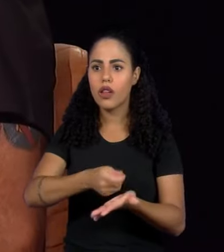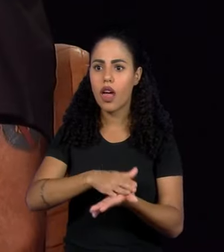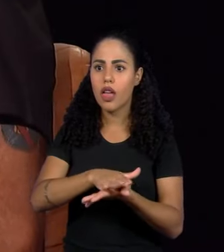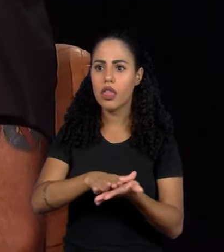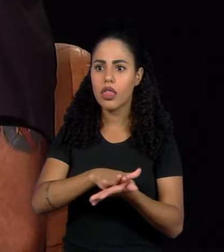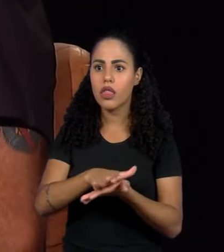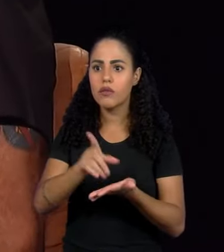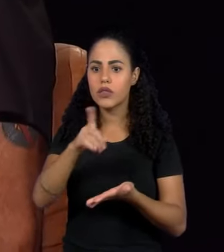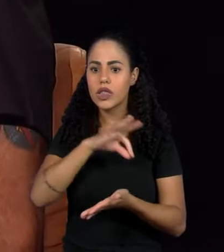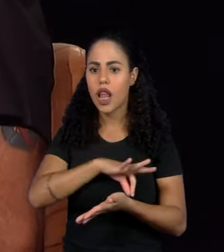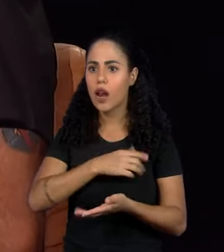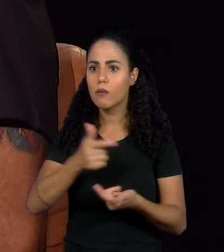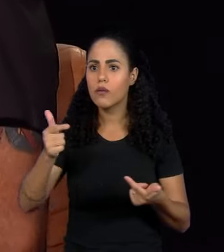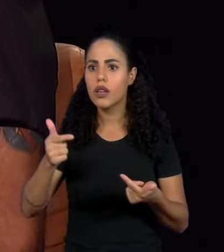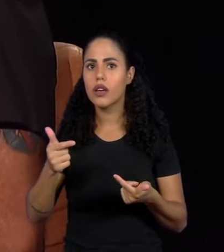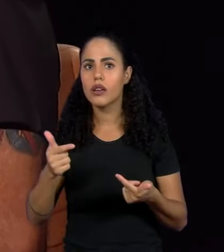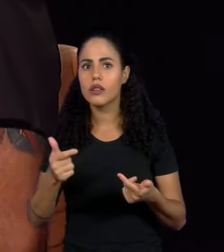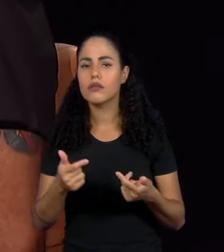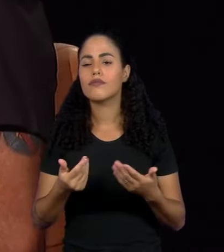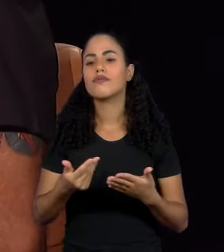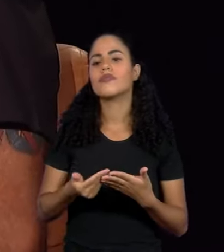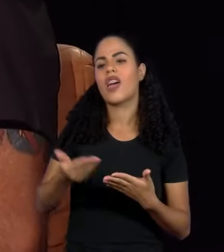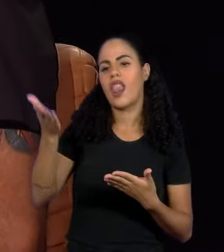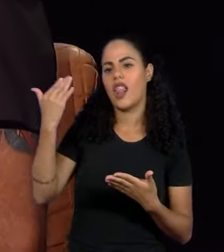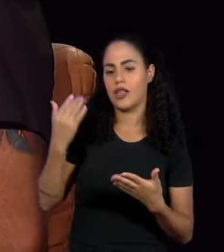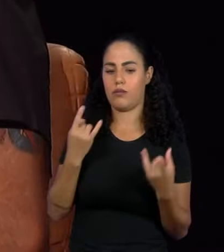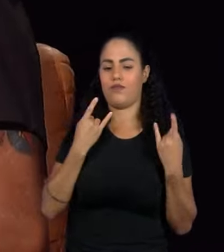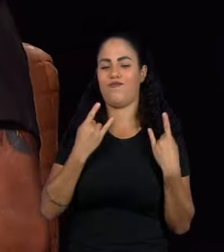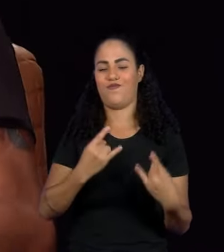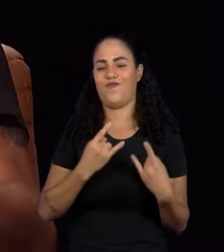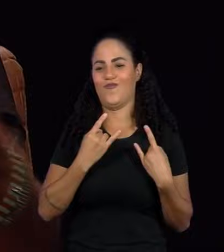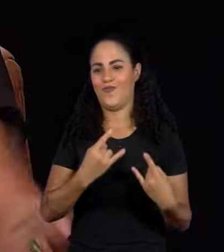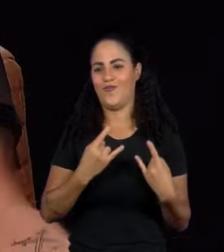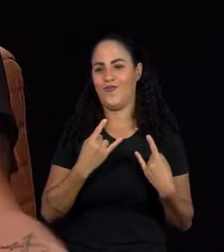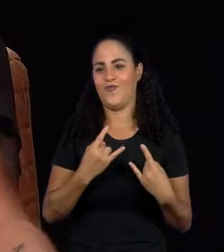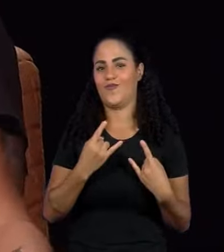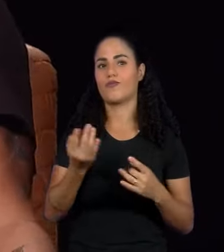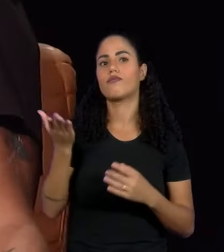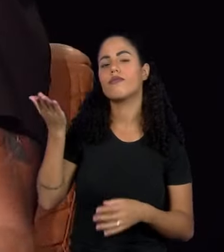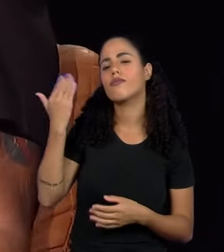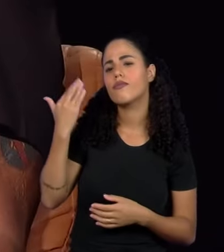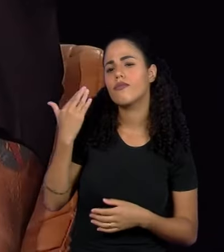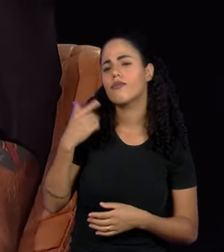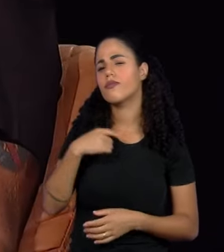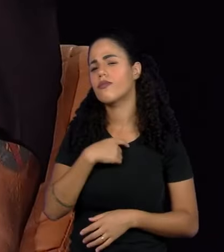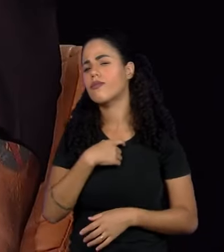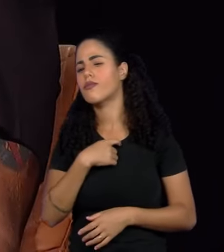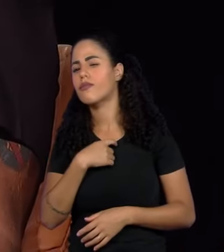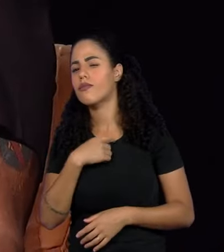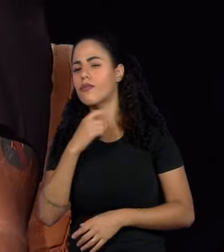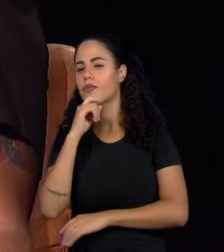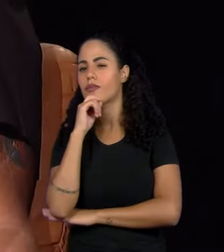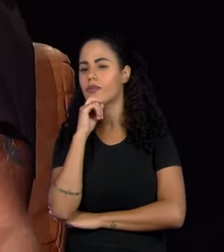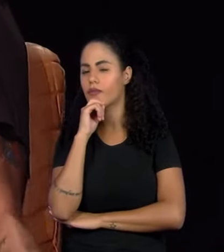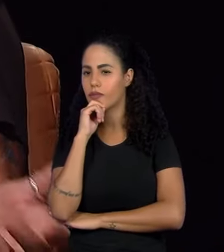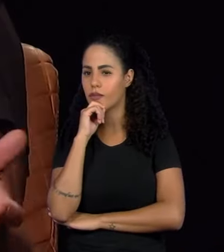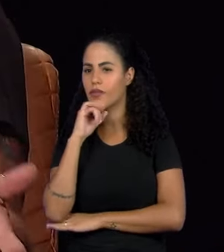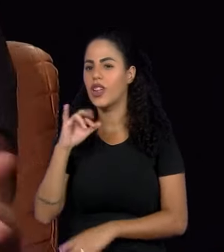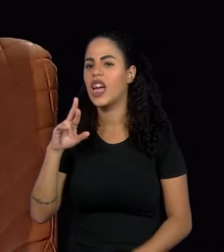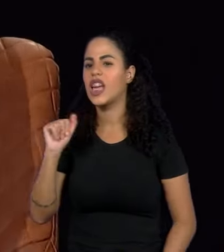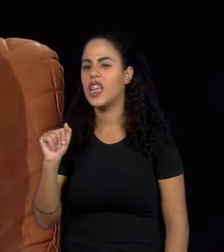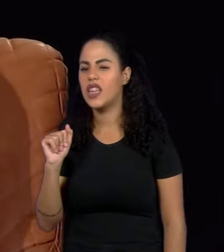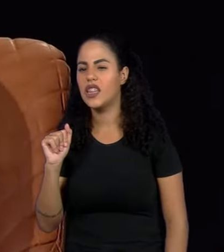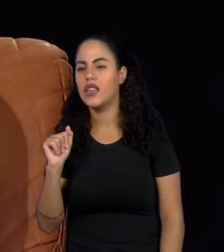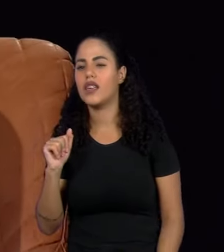do rock nacional que não era aquela coisa underground, entendeu? Aí o que foi? Houve um embate entre o Ira e o